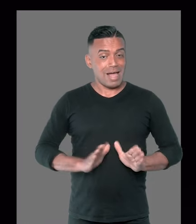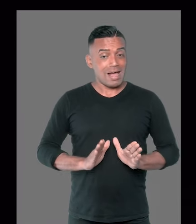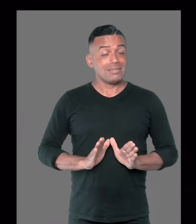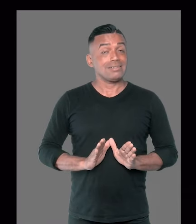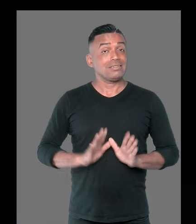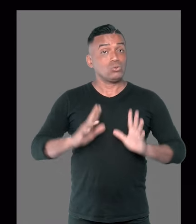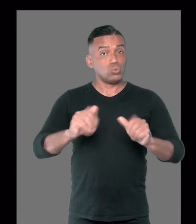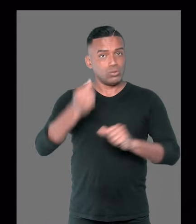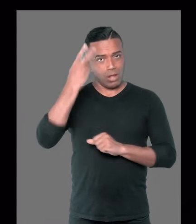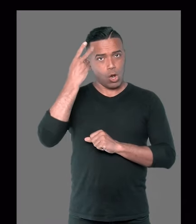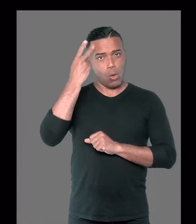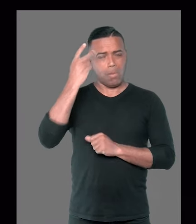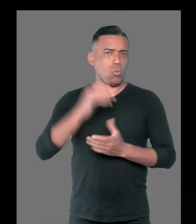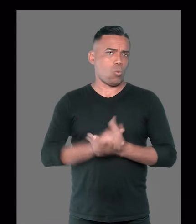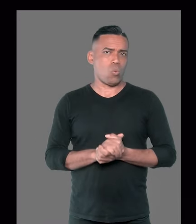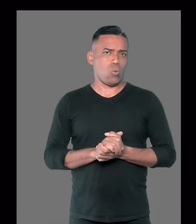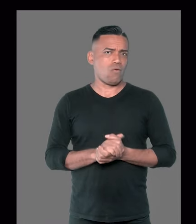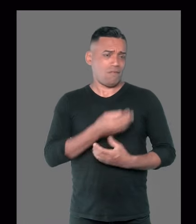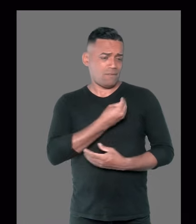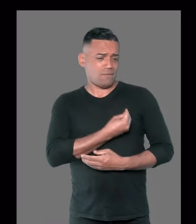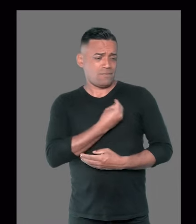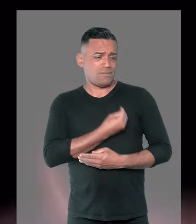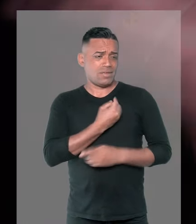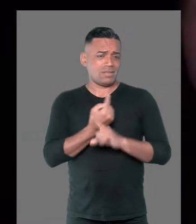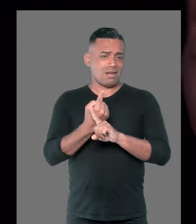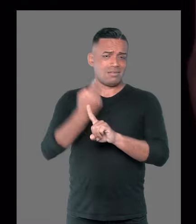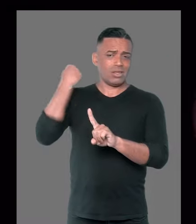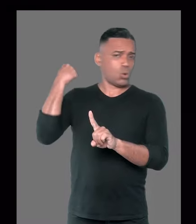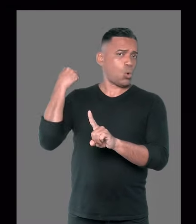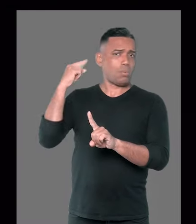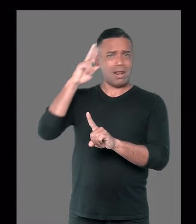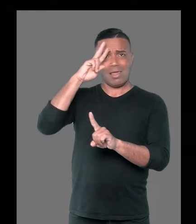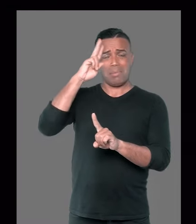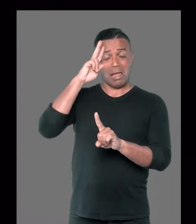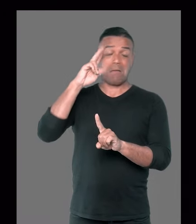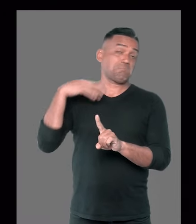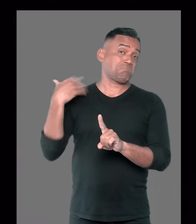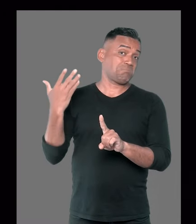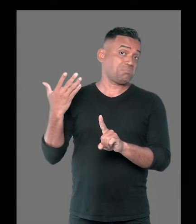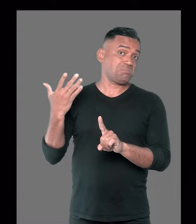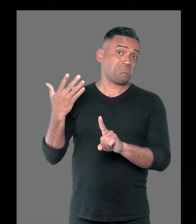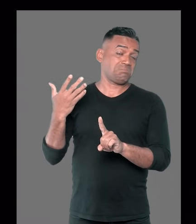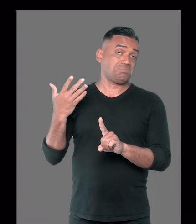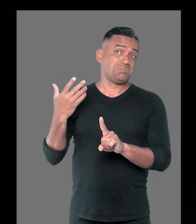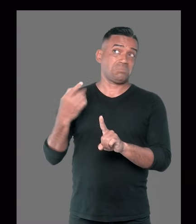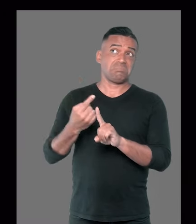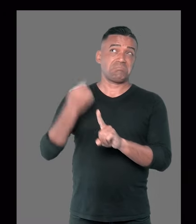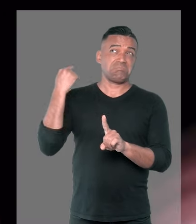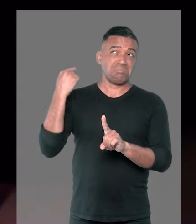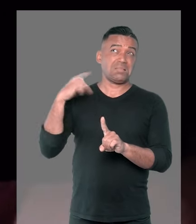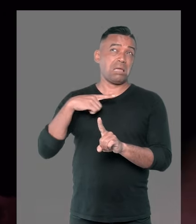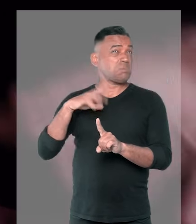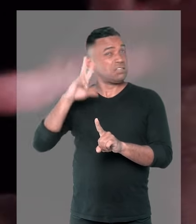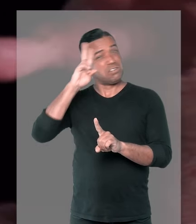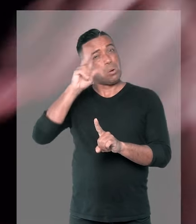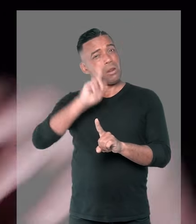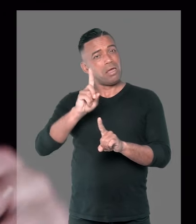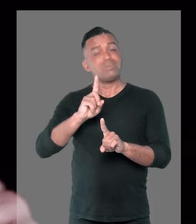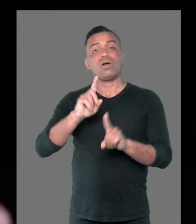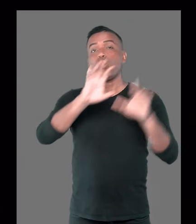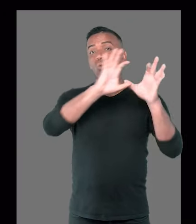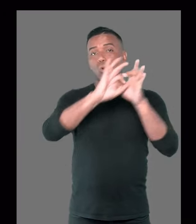normal você não tem uma vida pregressa que você se lembra pode até ter né mas você não se lembra então você nasceu e tem um